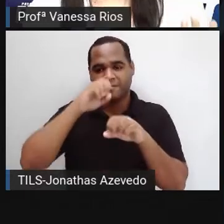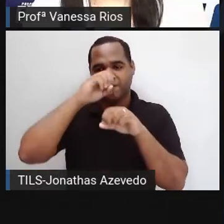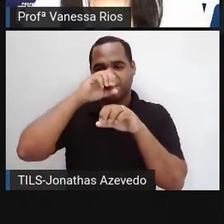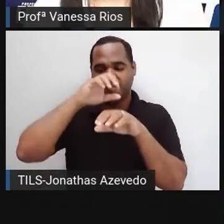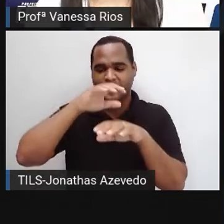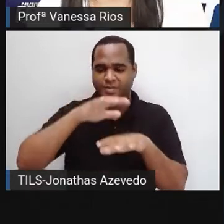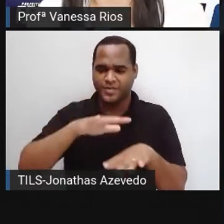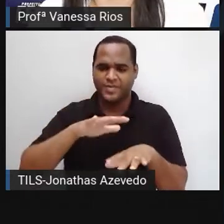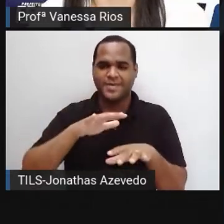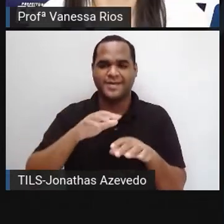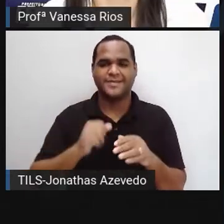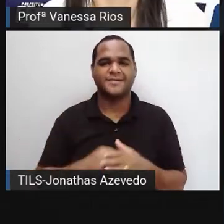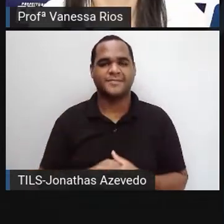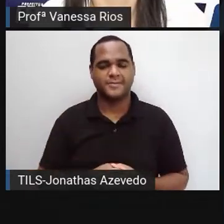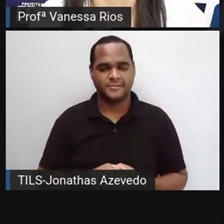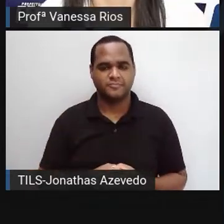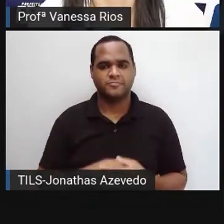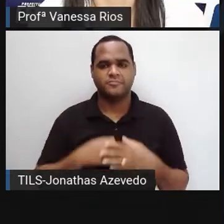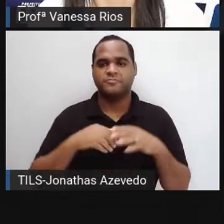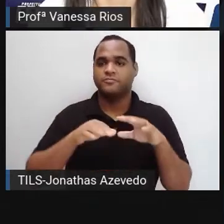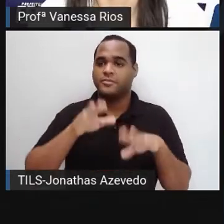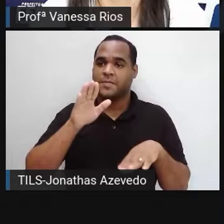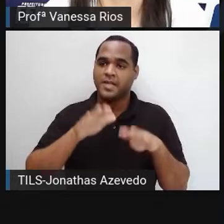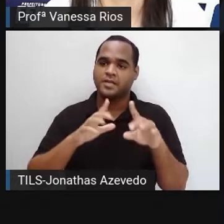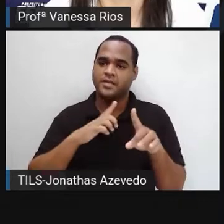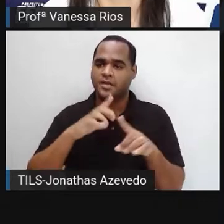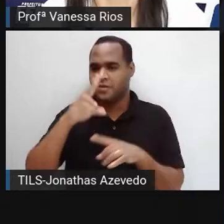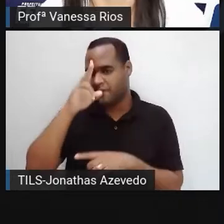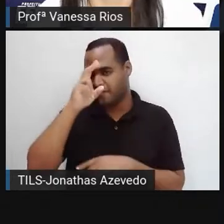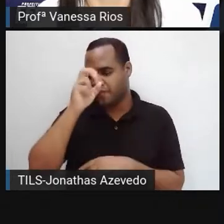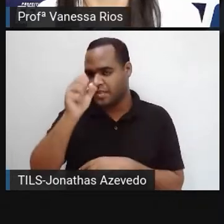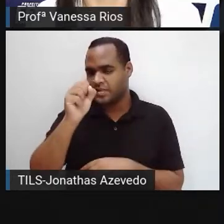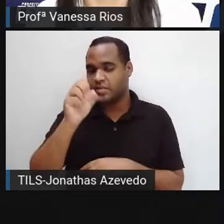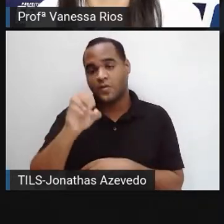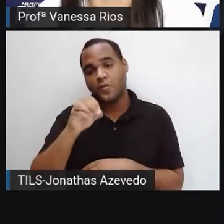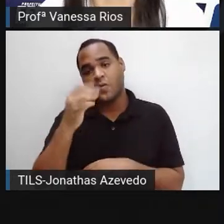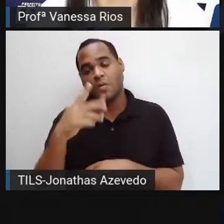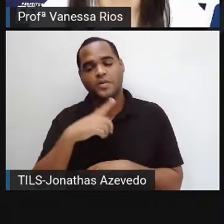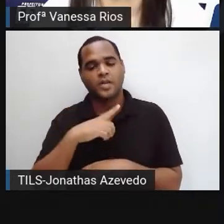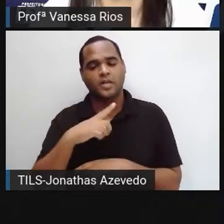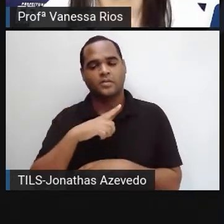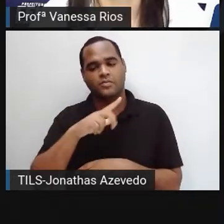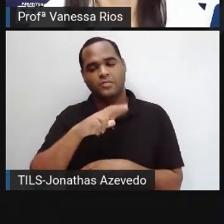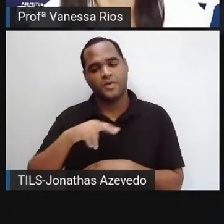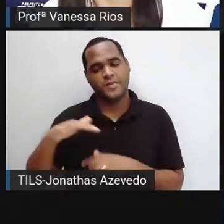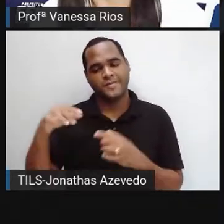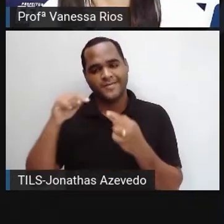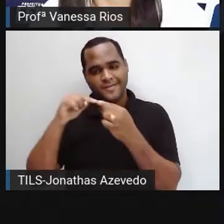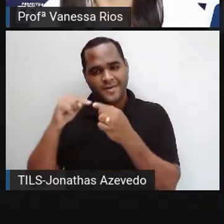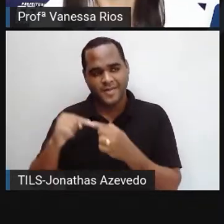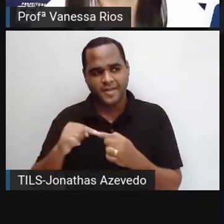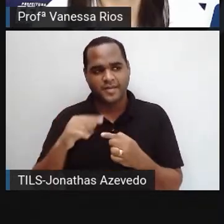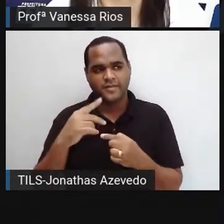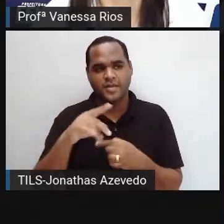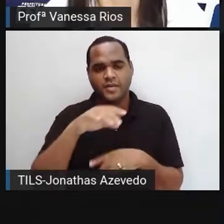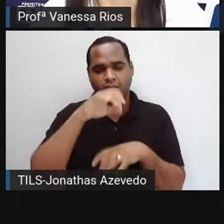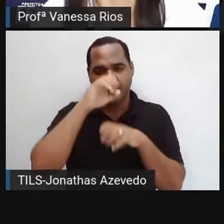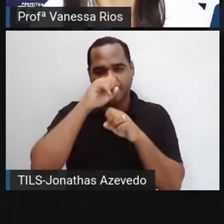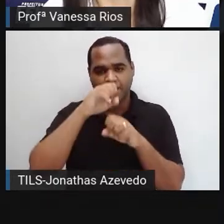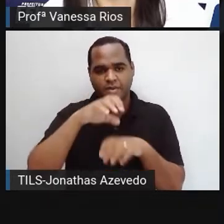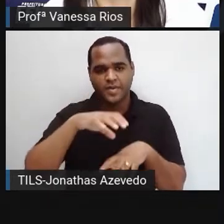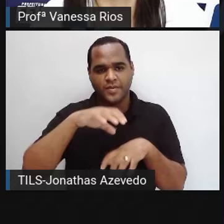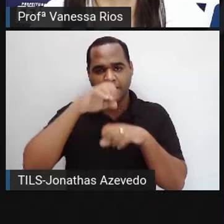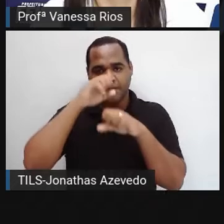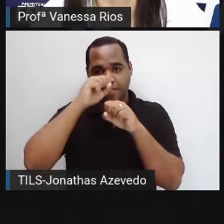expiração, dependendo aí da intensidade, dependendo do ritmo que nós vamos respirando, né, o som